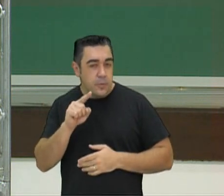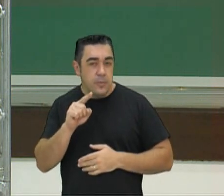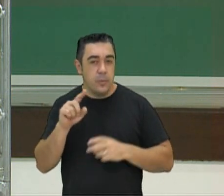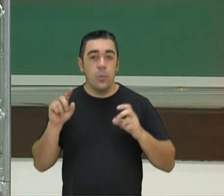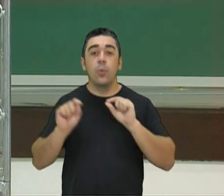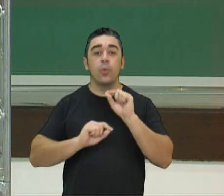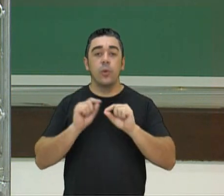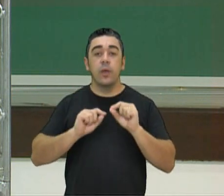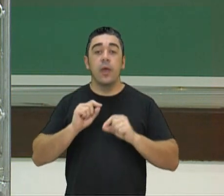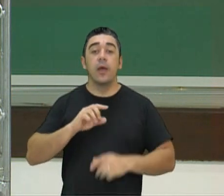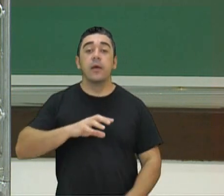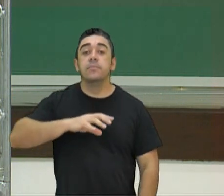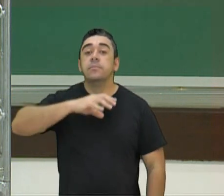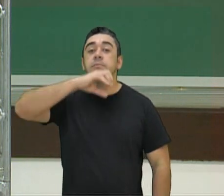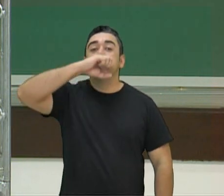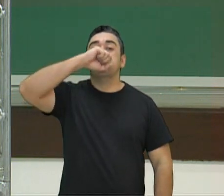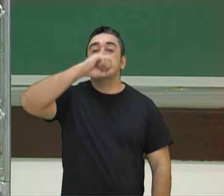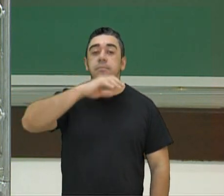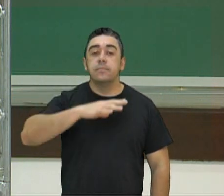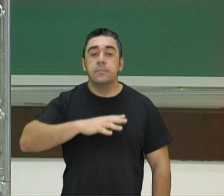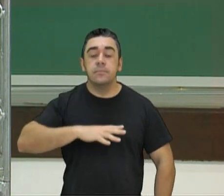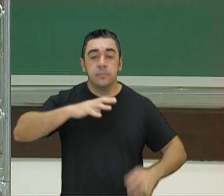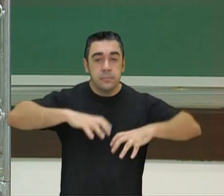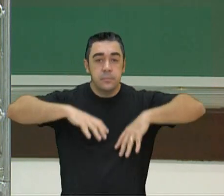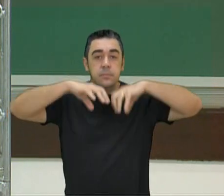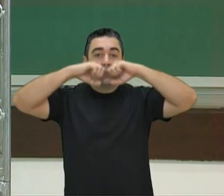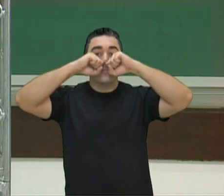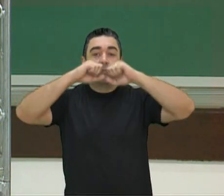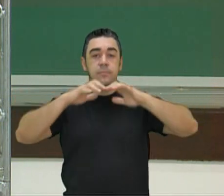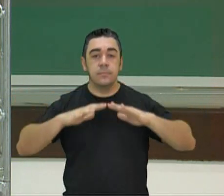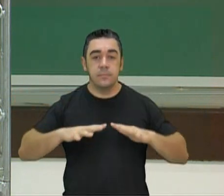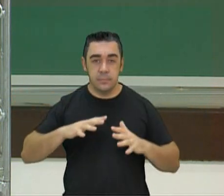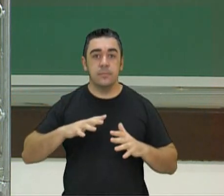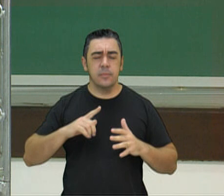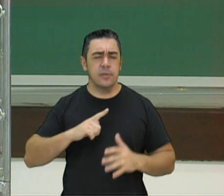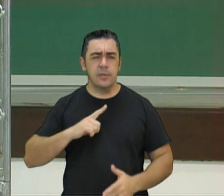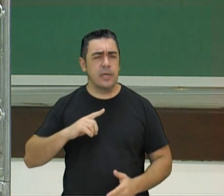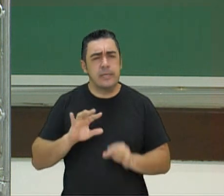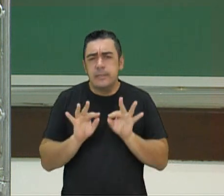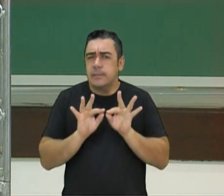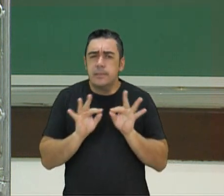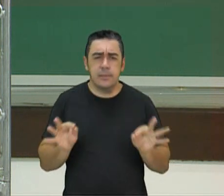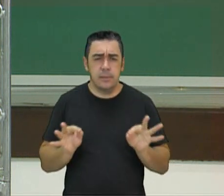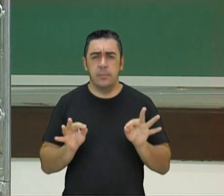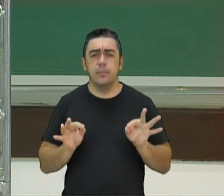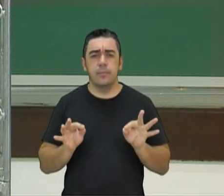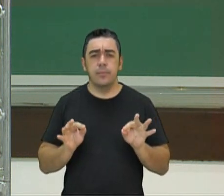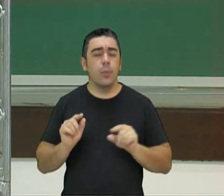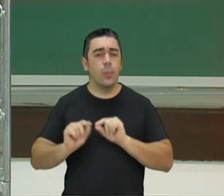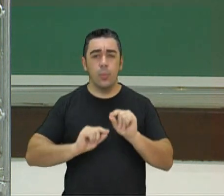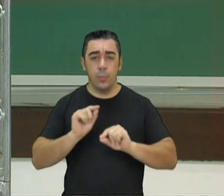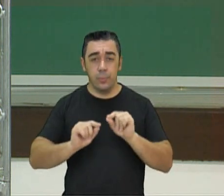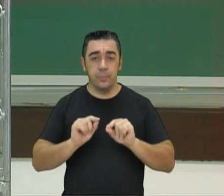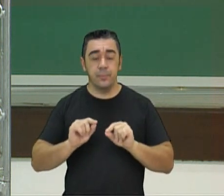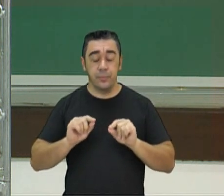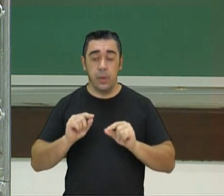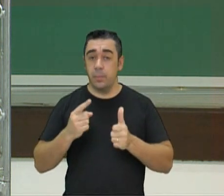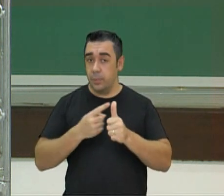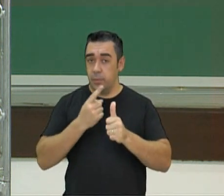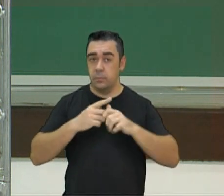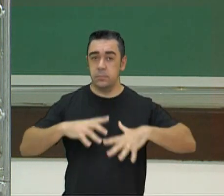vamos trabalhar respiração. Então vamos fazer exercíciozinhos simples de respiração. Nós vamos